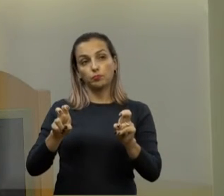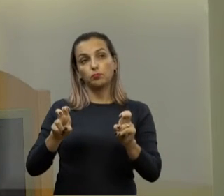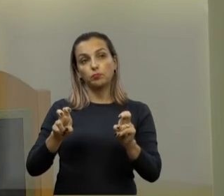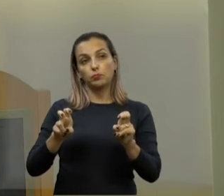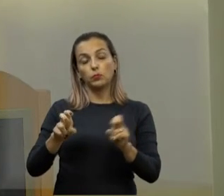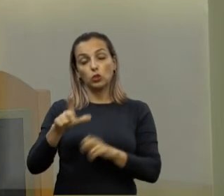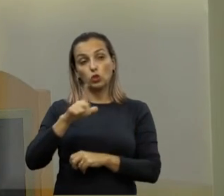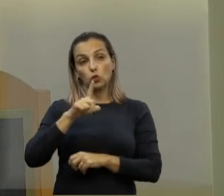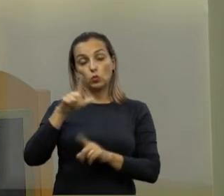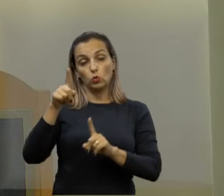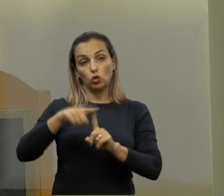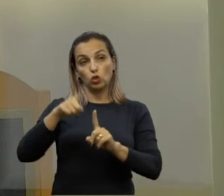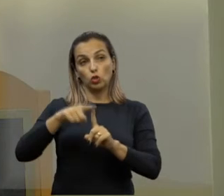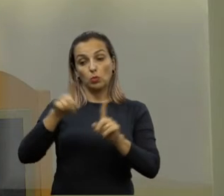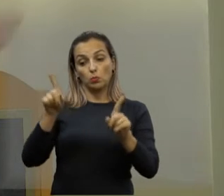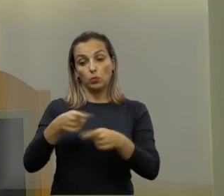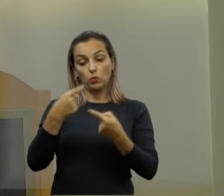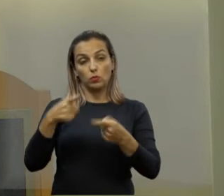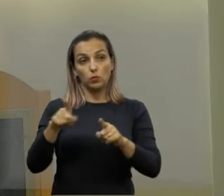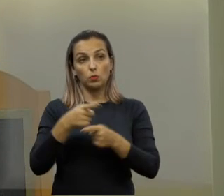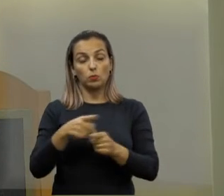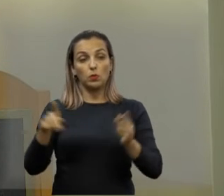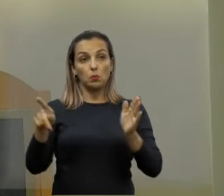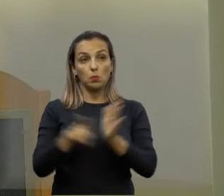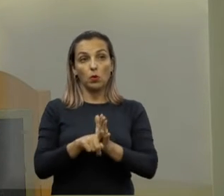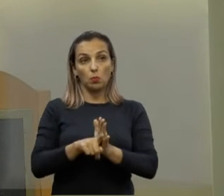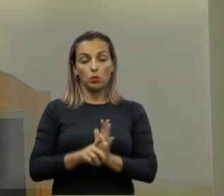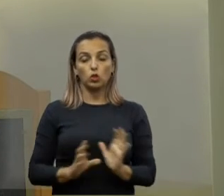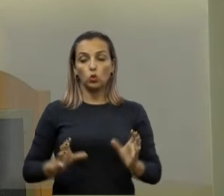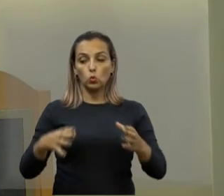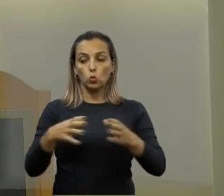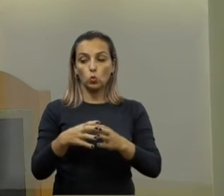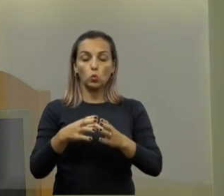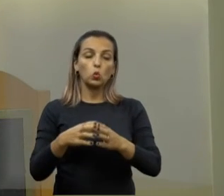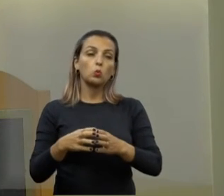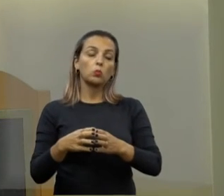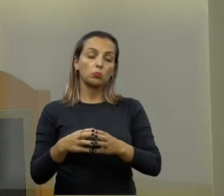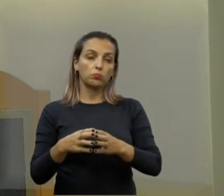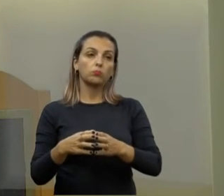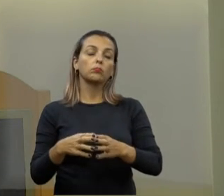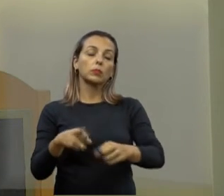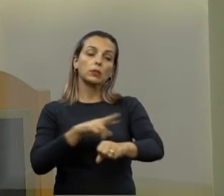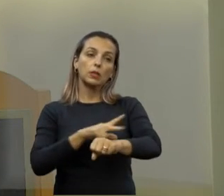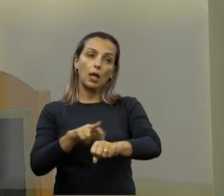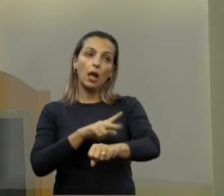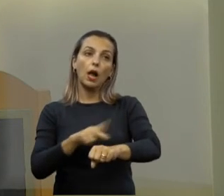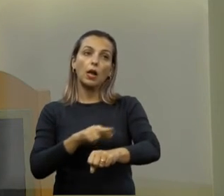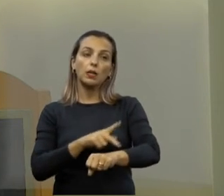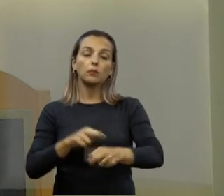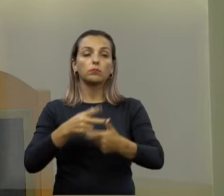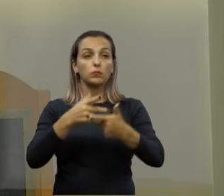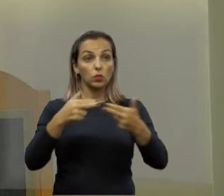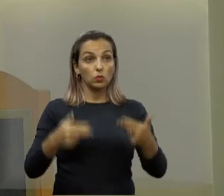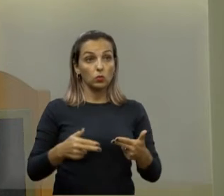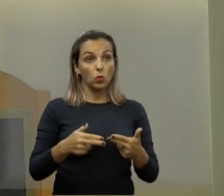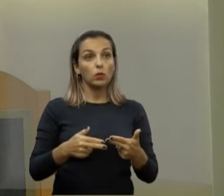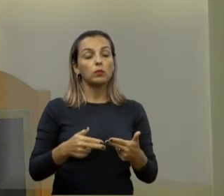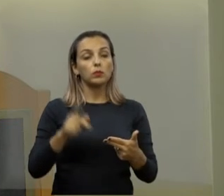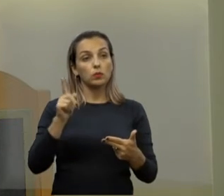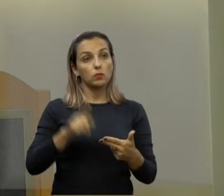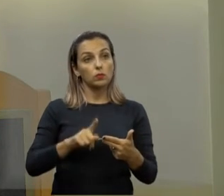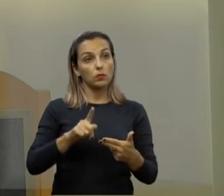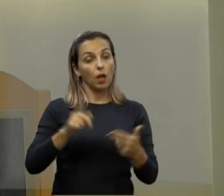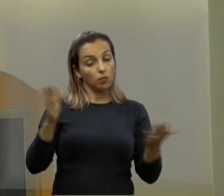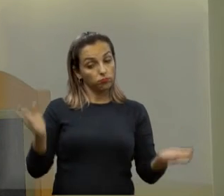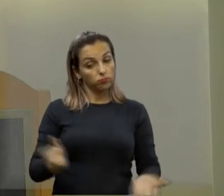essa por esses gêneros Associados a classe corrupção o funk eo rap trazendo a devida justiça que eles merecem de